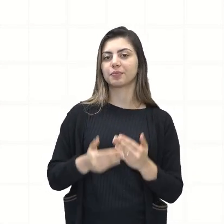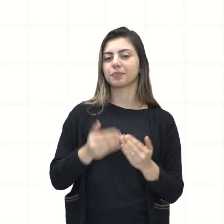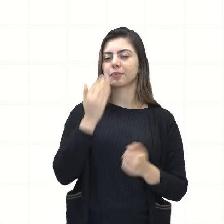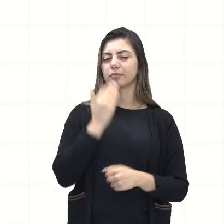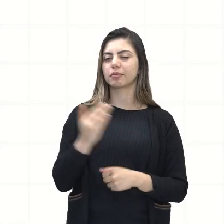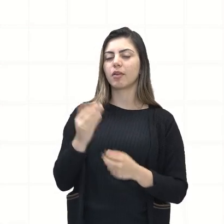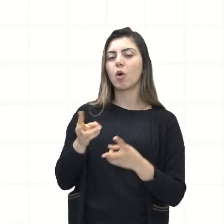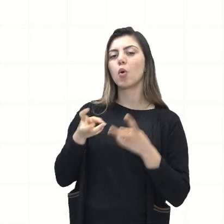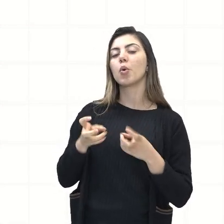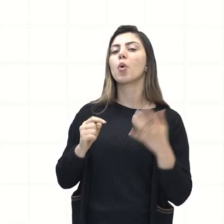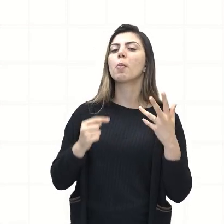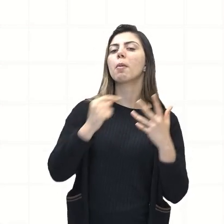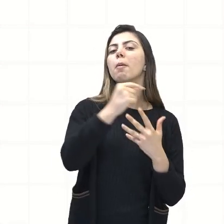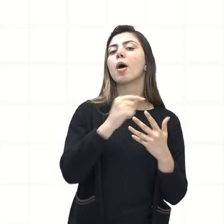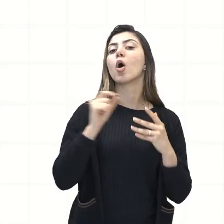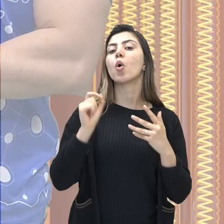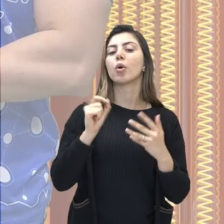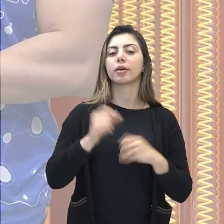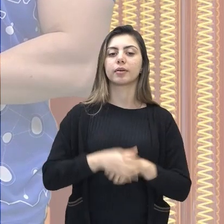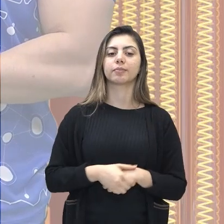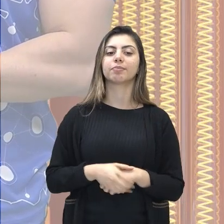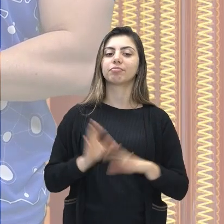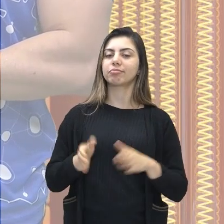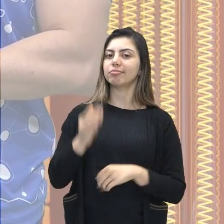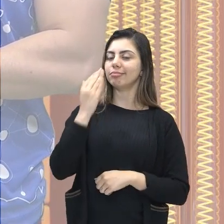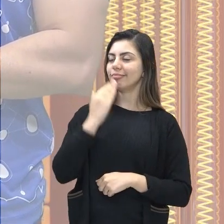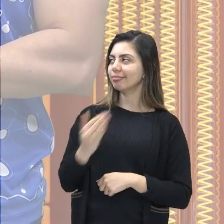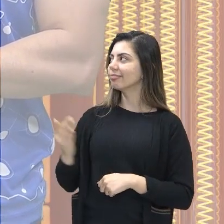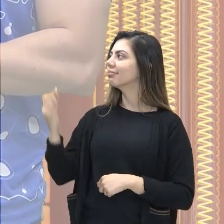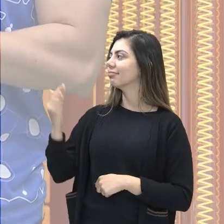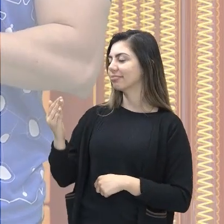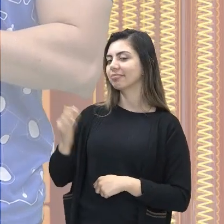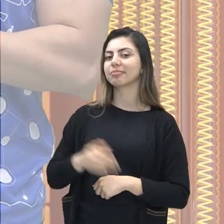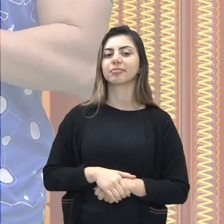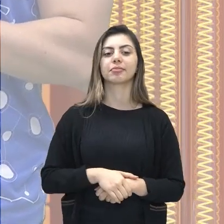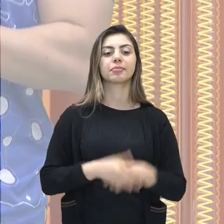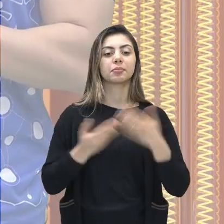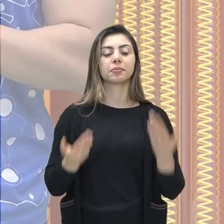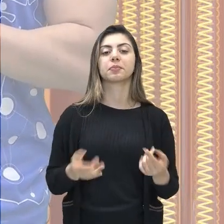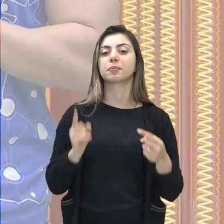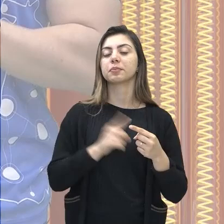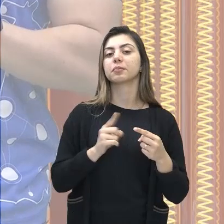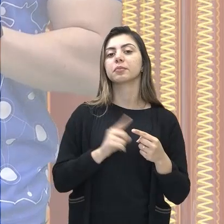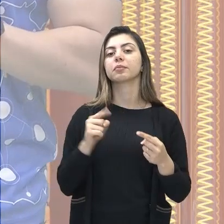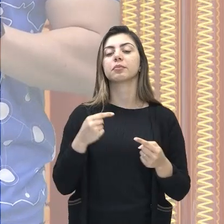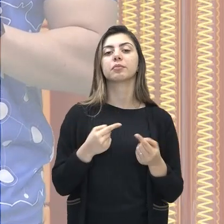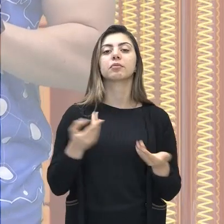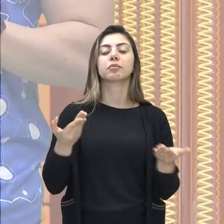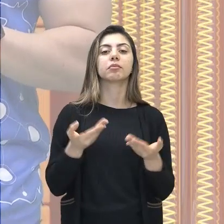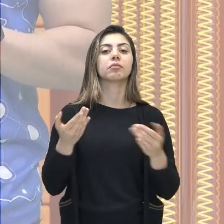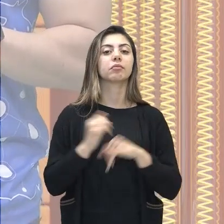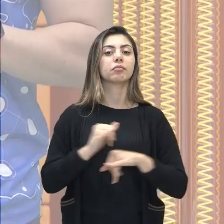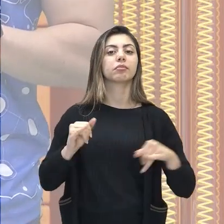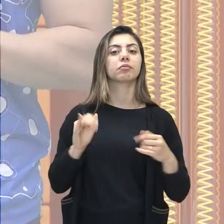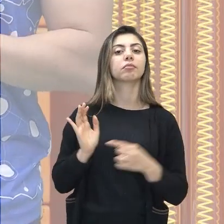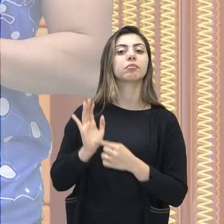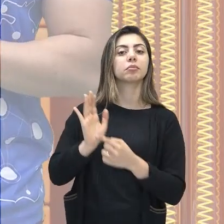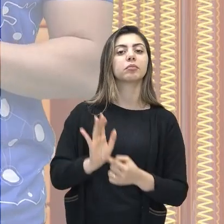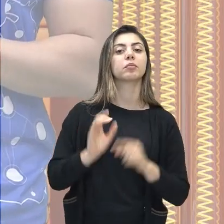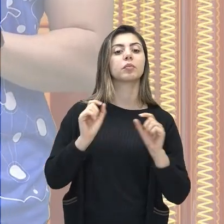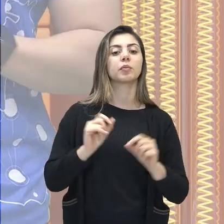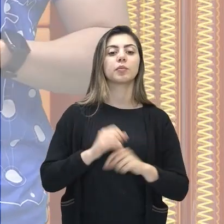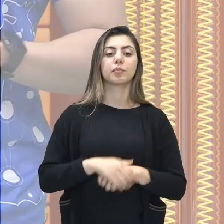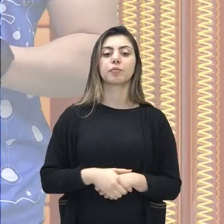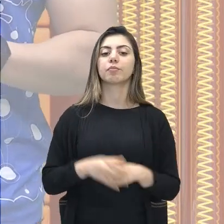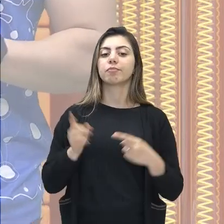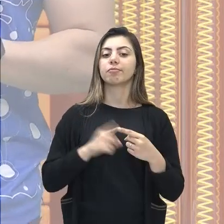quais são esses pontos. Estão aqui já destacados aqui ao meu lado, tá certo? E a primeira coisa que eu gostaria de evidenciar aqui com vocês é a questão